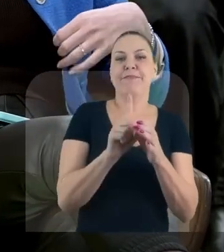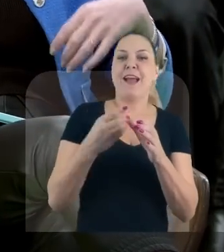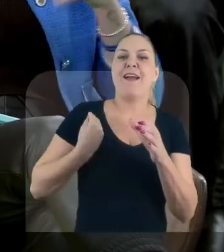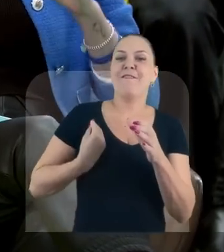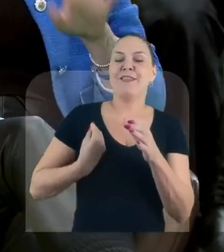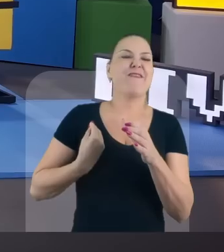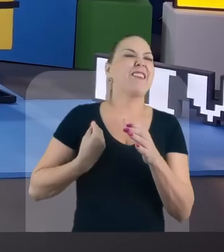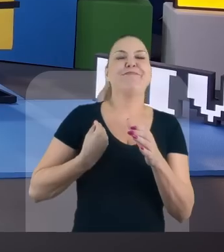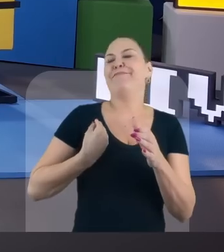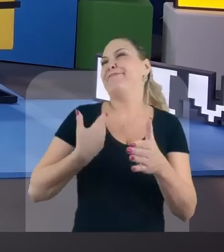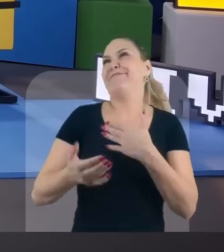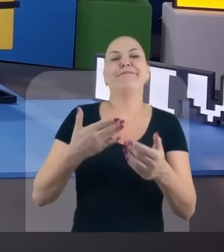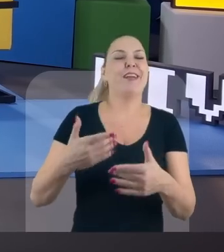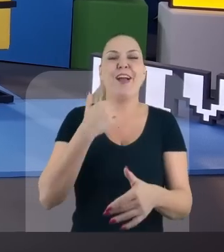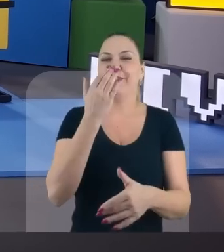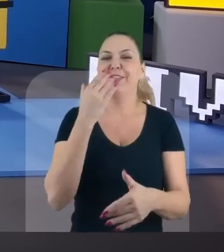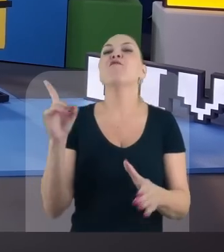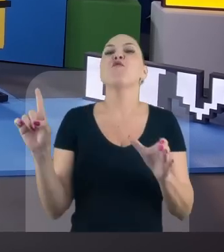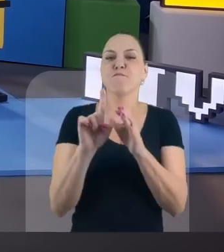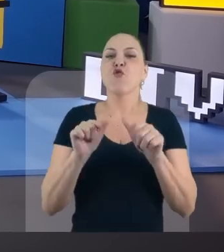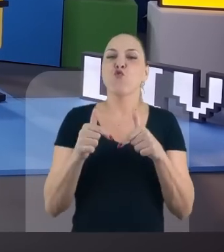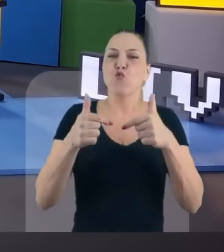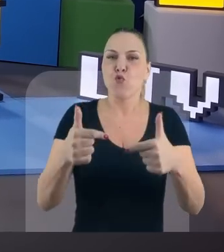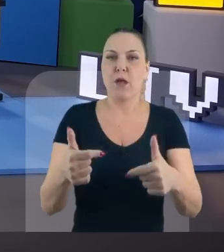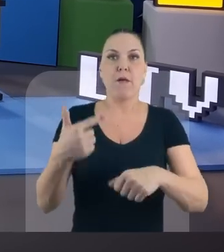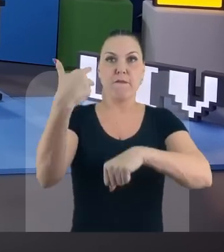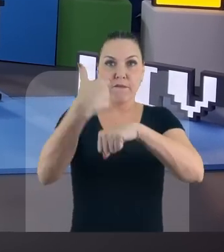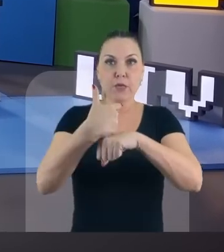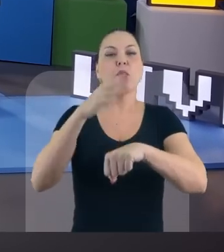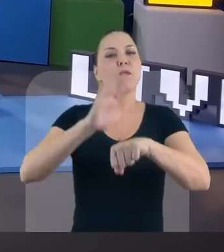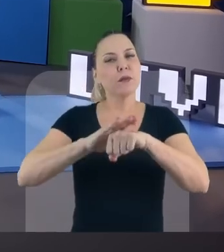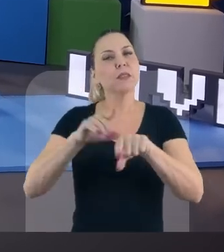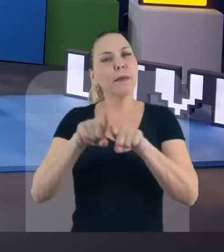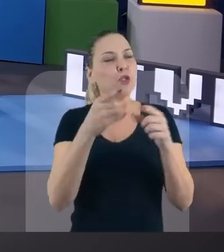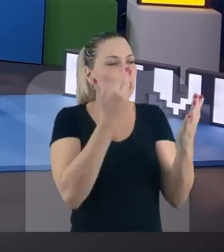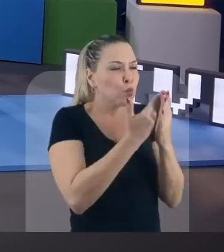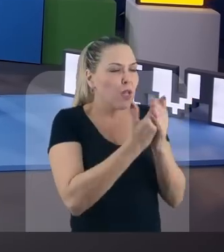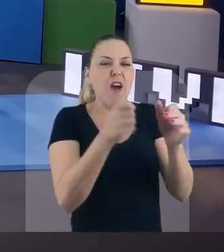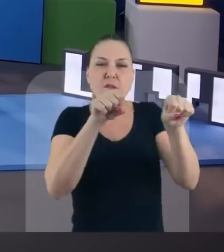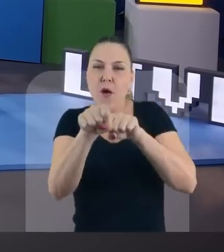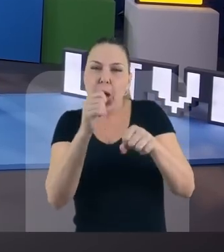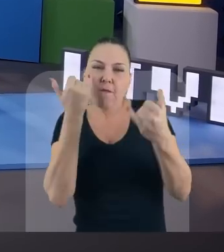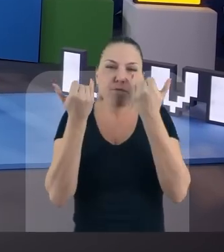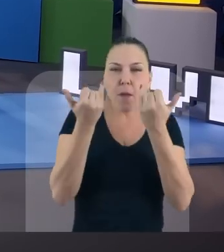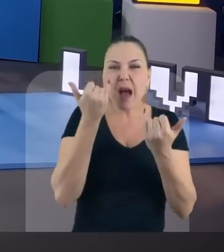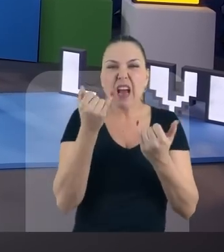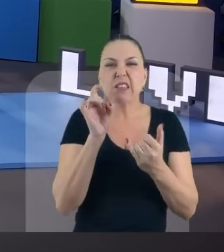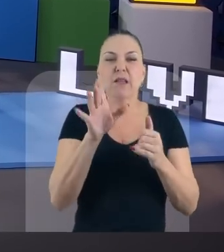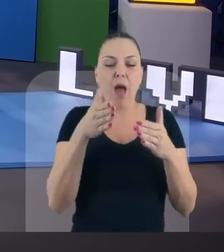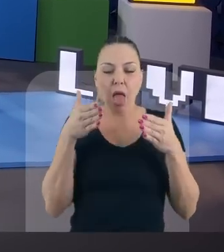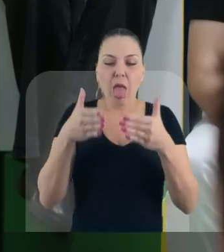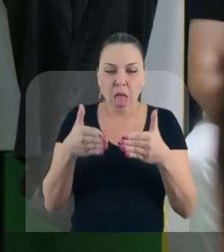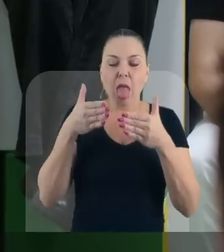volta. Eu vi que não tinha mais jeito. Aí, o que eu comecei a fazer, além de gravar vídeos, eu comecei a estudar mais, a me informar, para sair um pouco